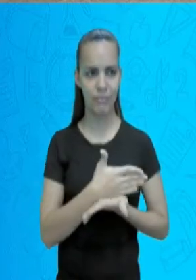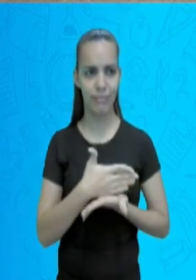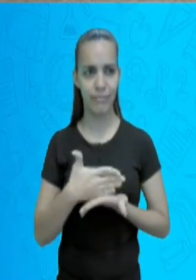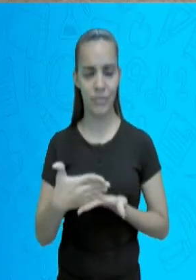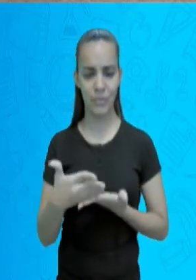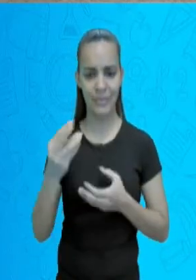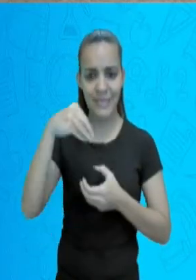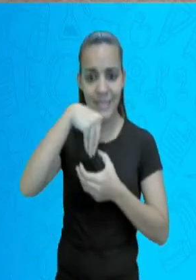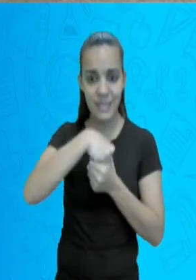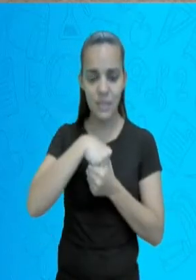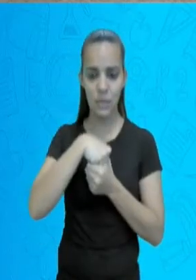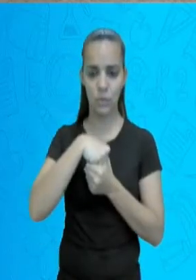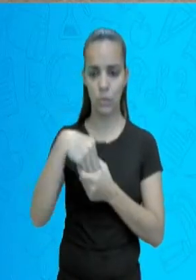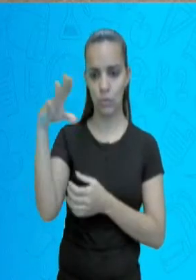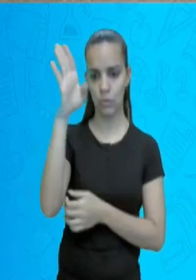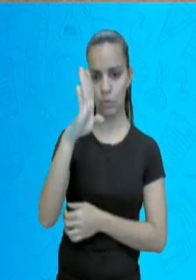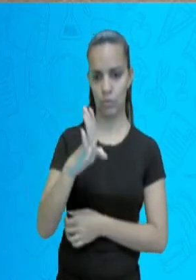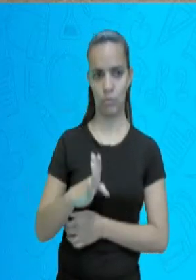território brasileiro